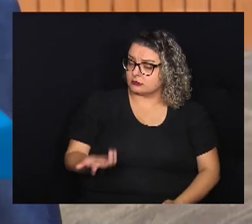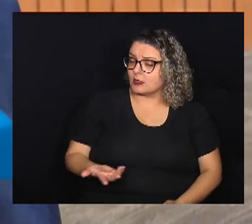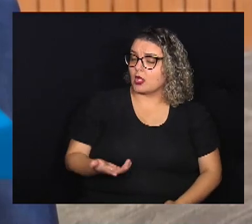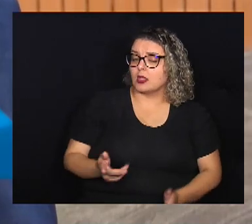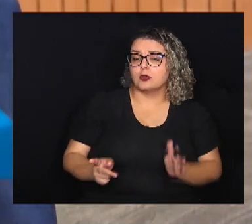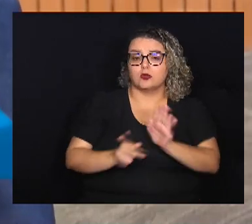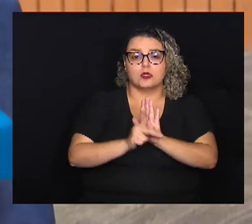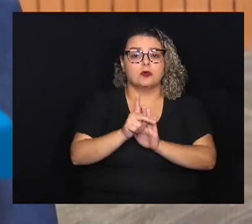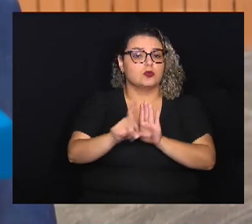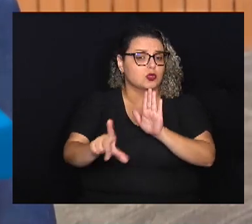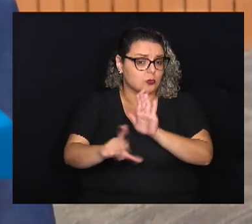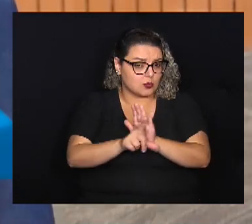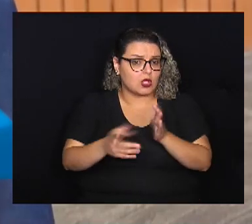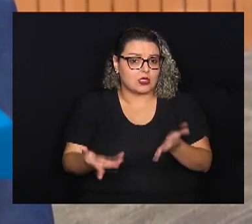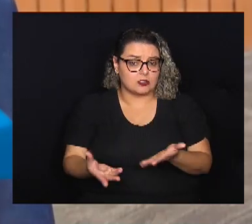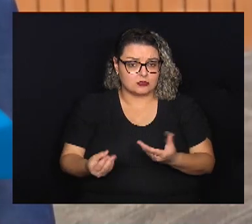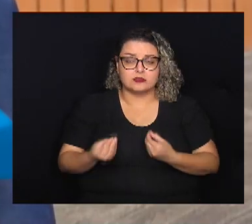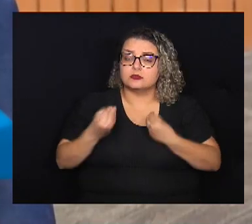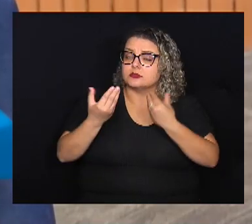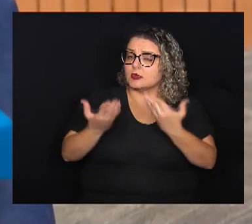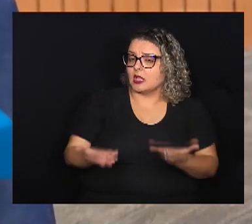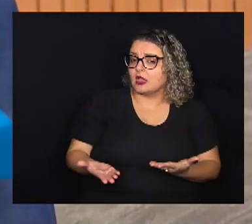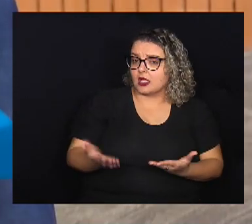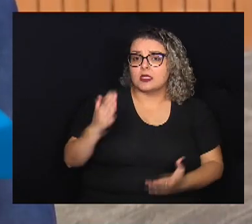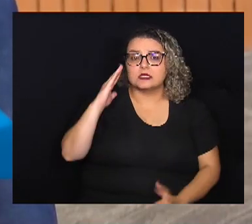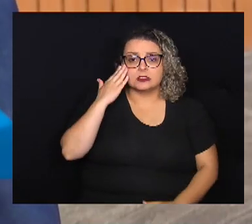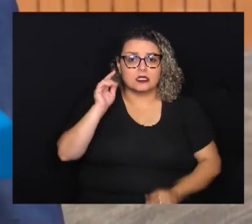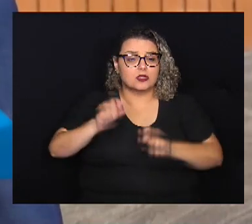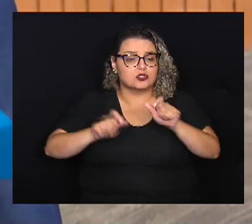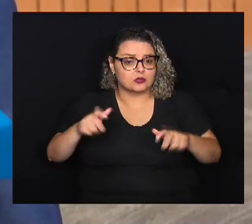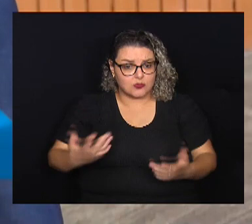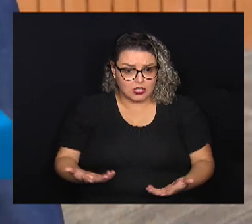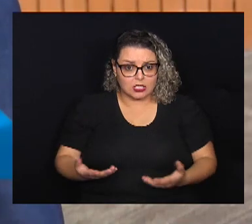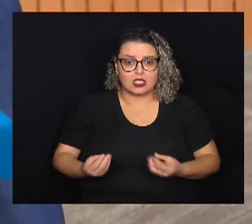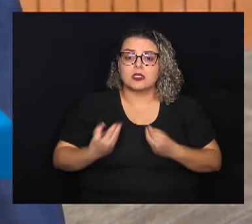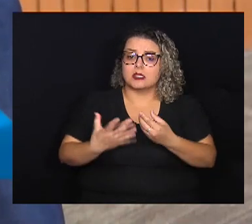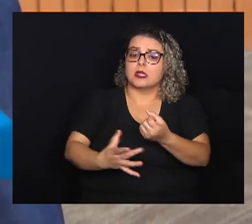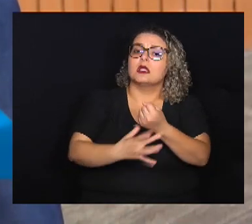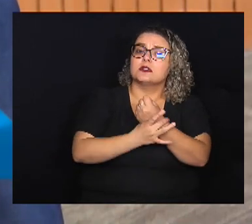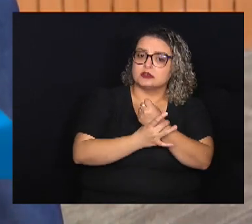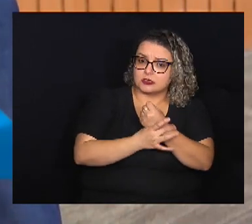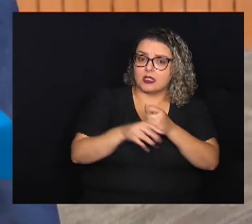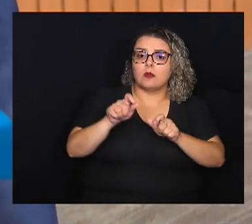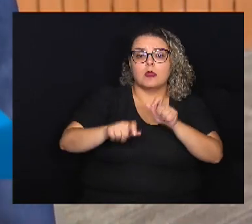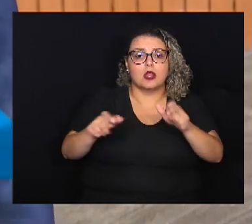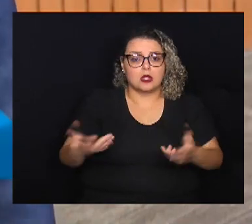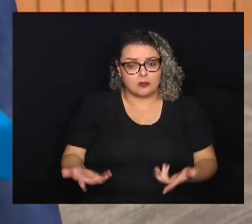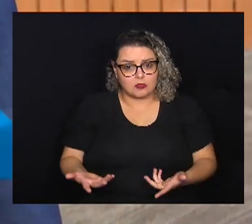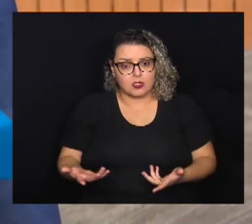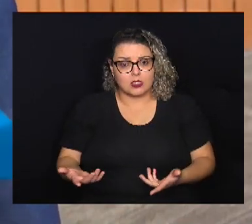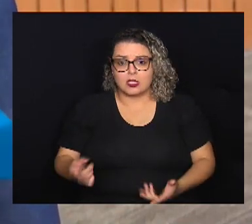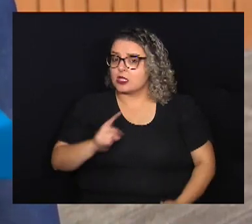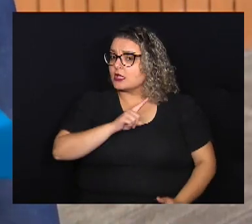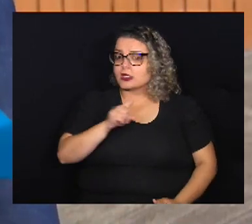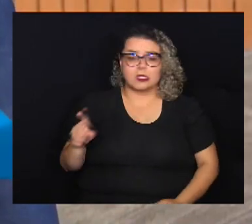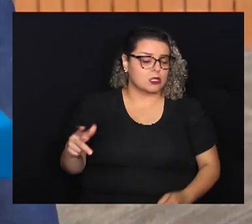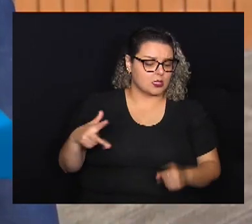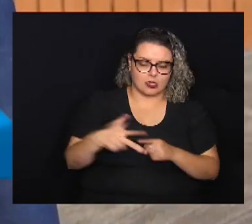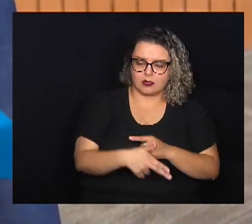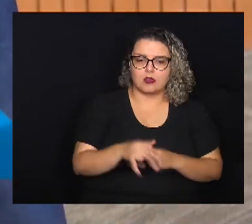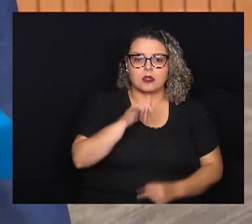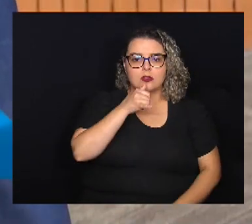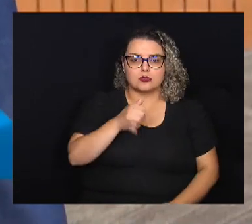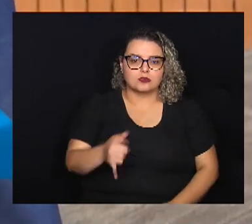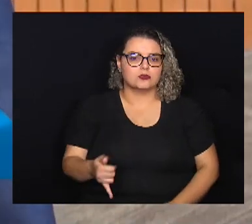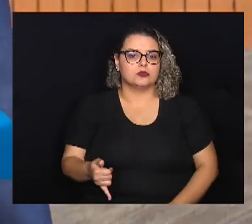projeto para dar esse entendimento para as pessoas e dar essa segurança para as pessoas que elas não fiquem sem energia no final